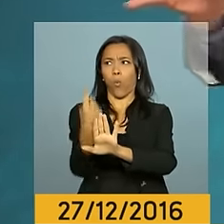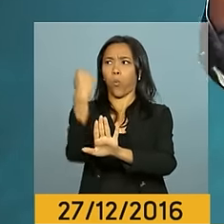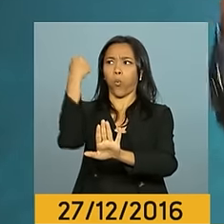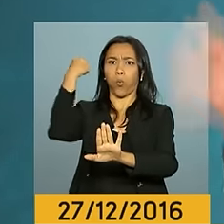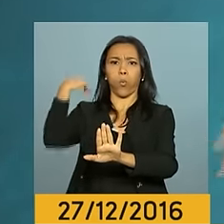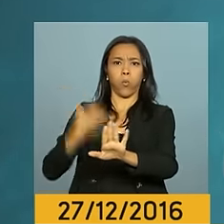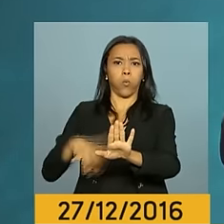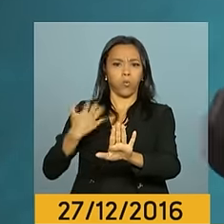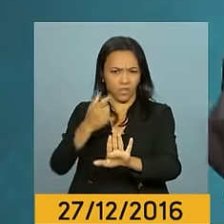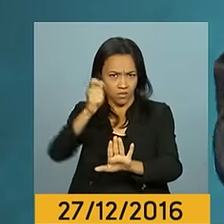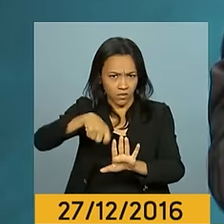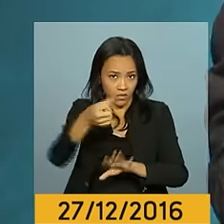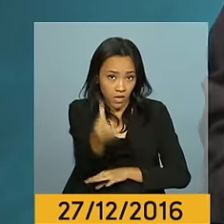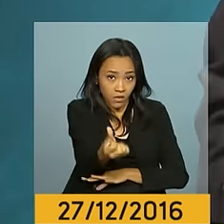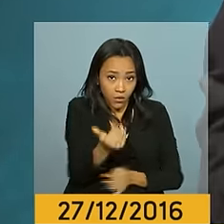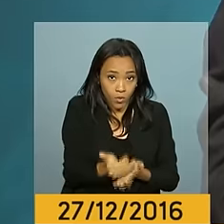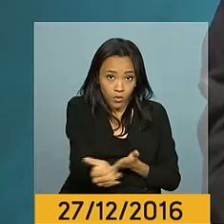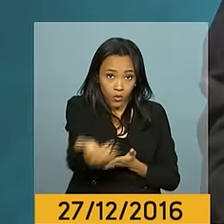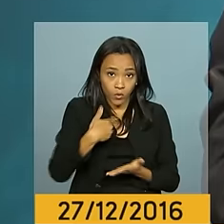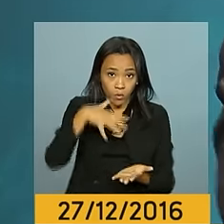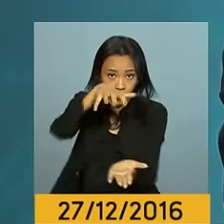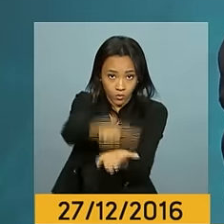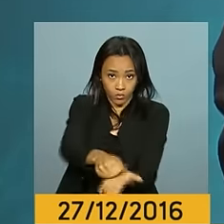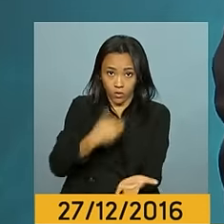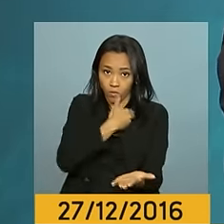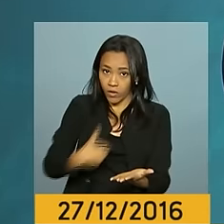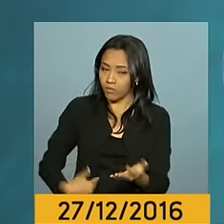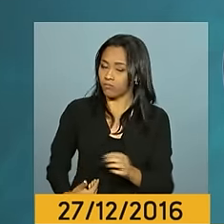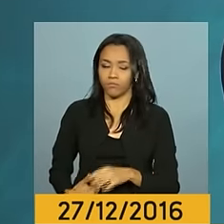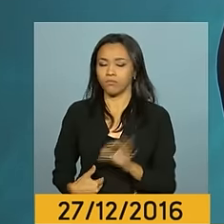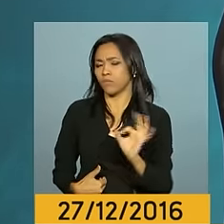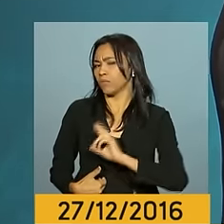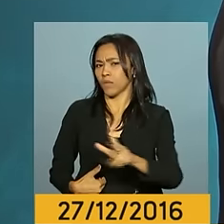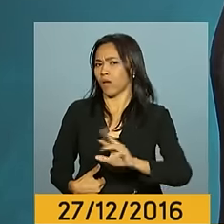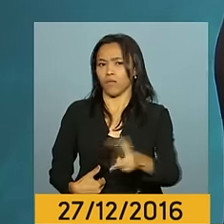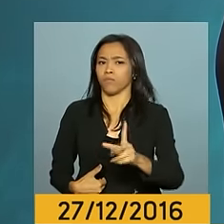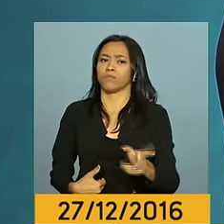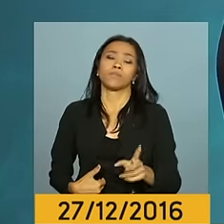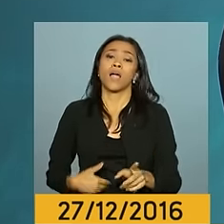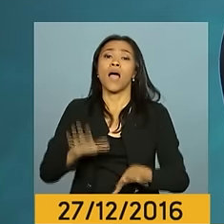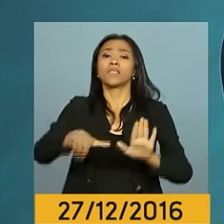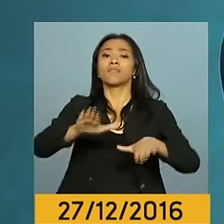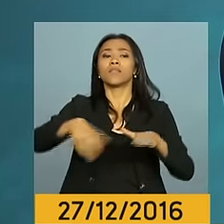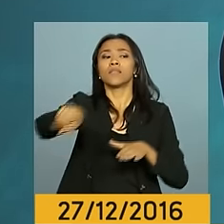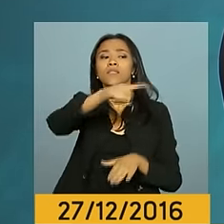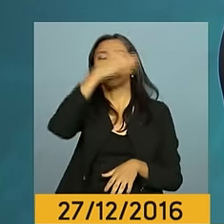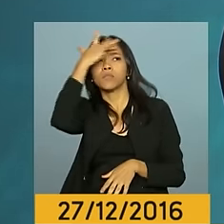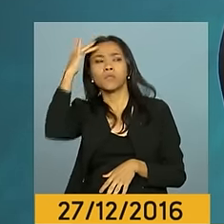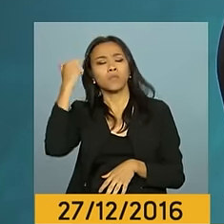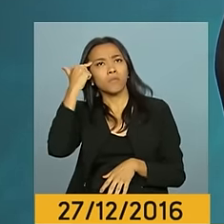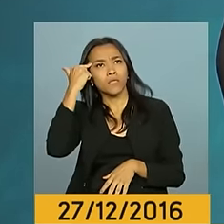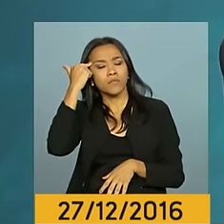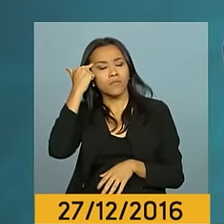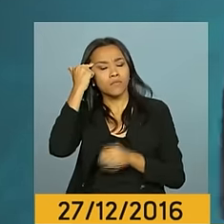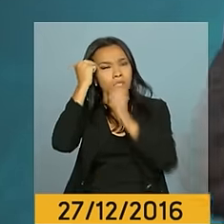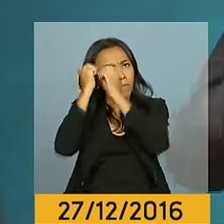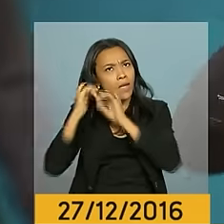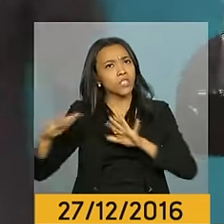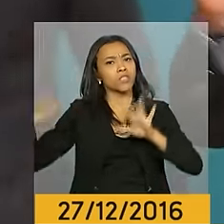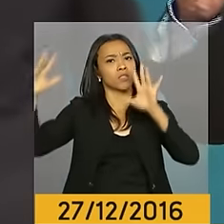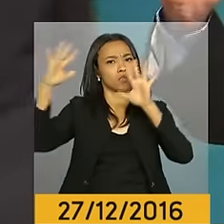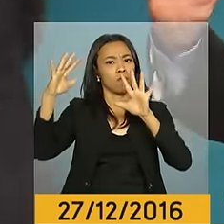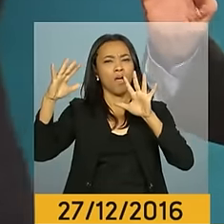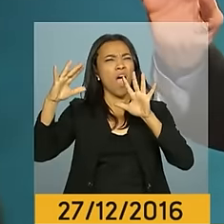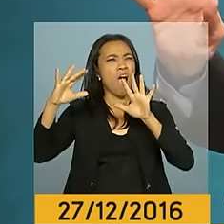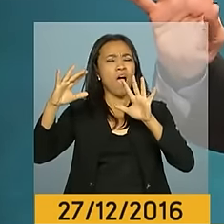h h se m meses quando eu assumi o governo porque muitas vezes viu meus amigos as pessoas imaginam que